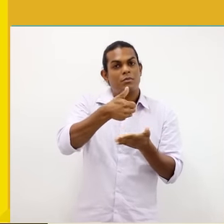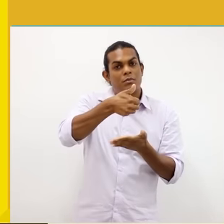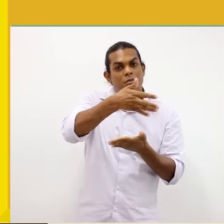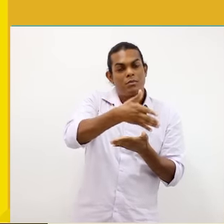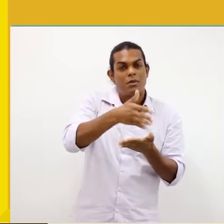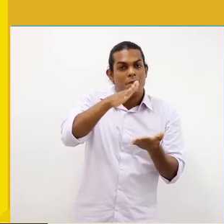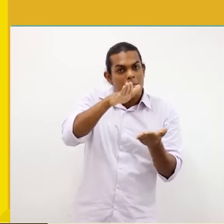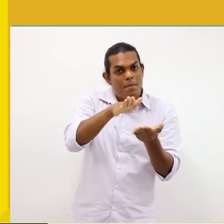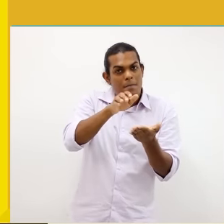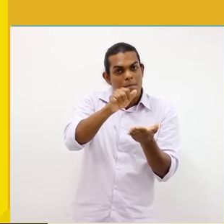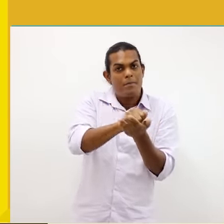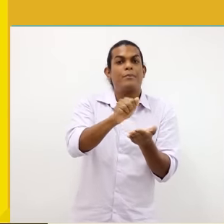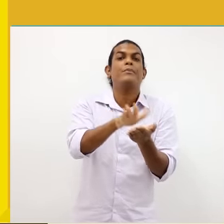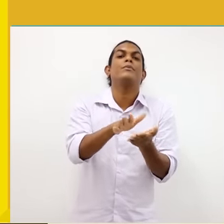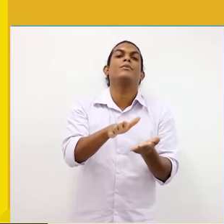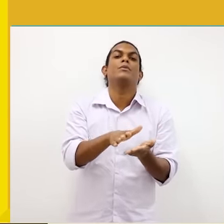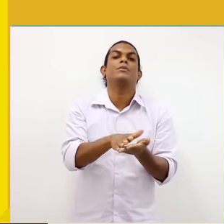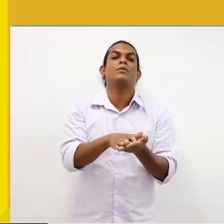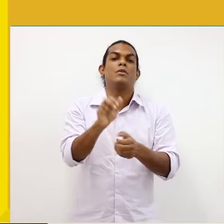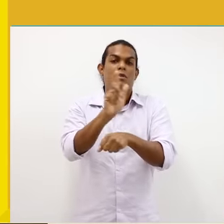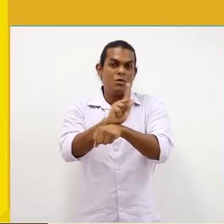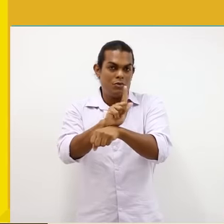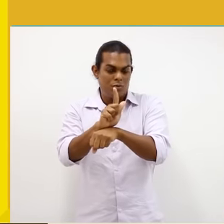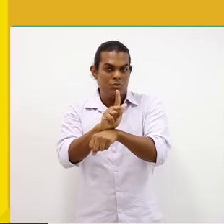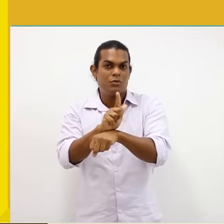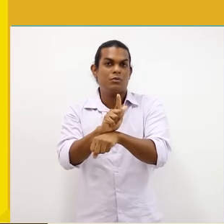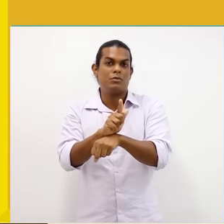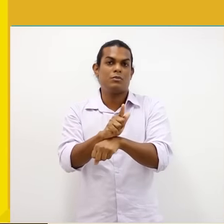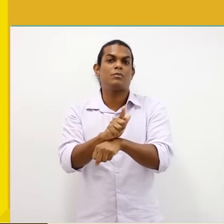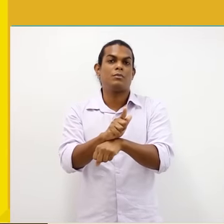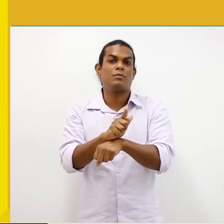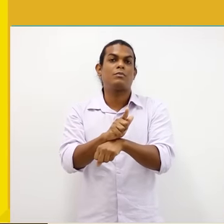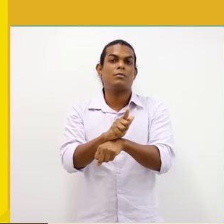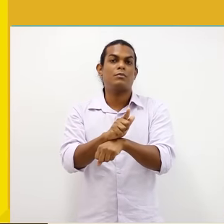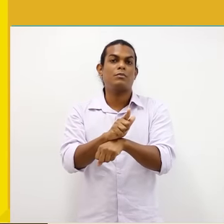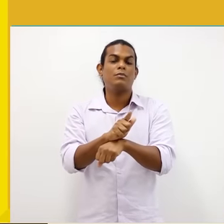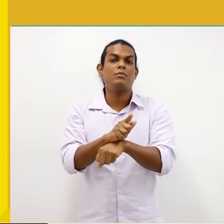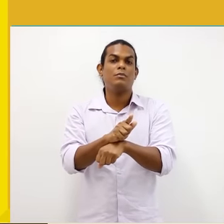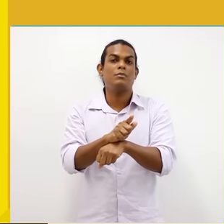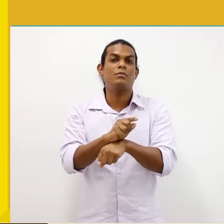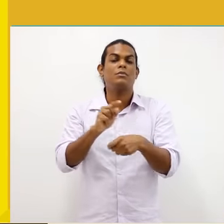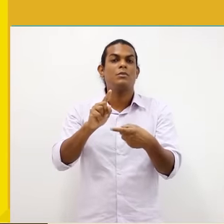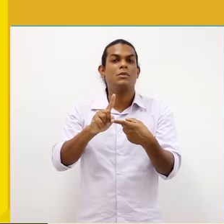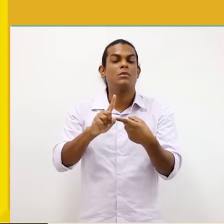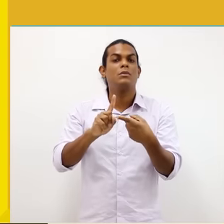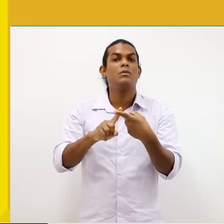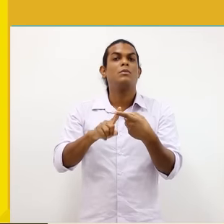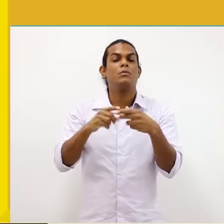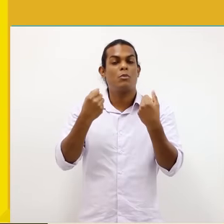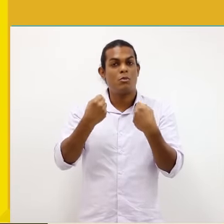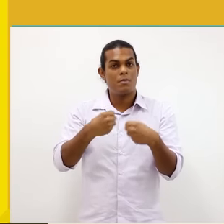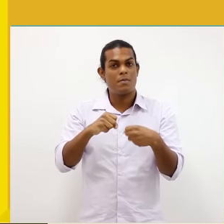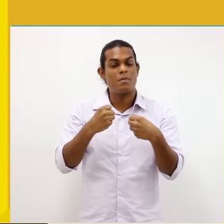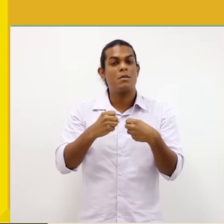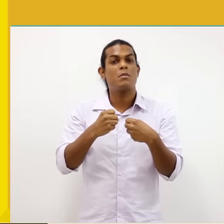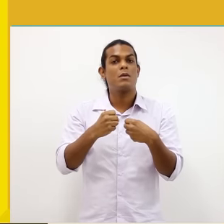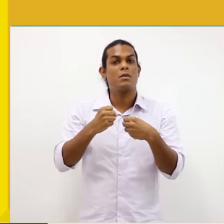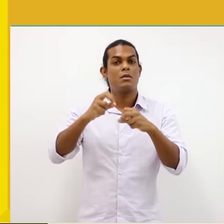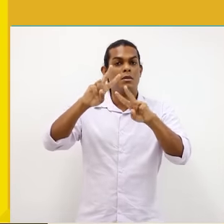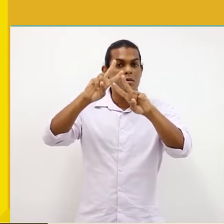ao gestor. O descumpridor das determinações legais pode receber punição penal, inclusive prisão, detenção e